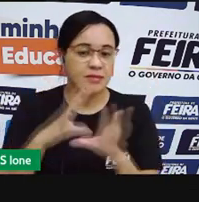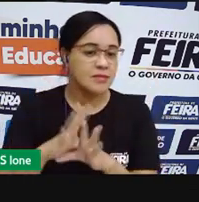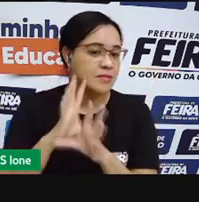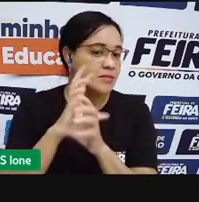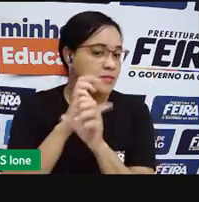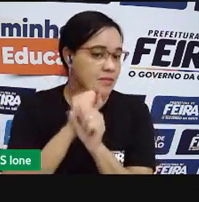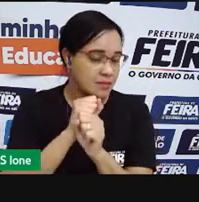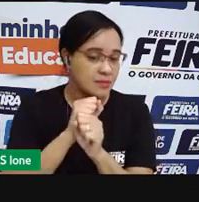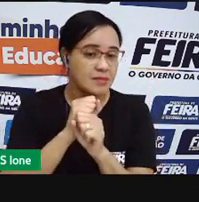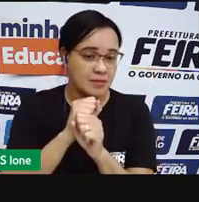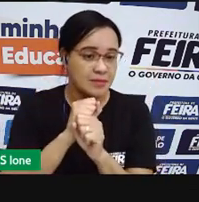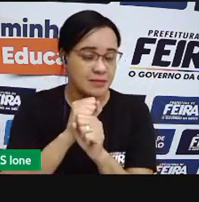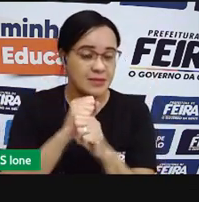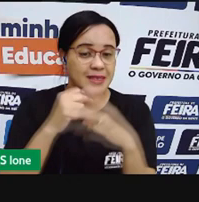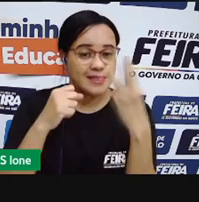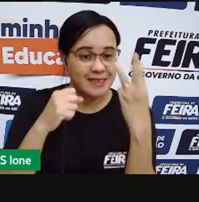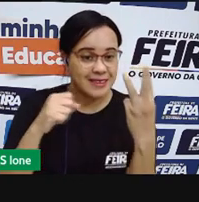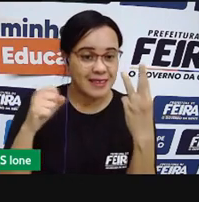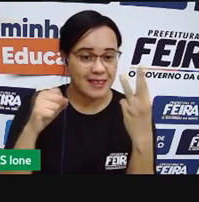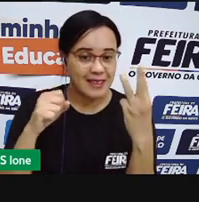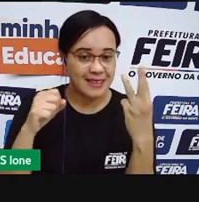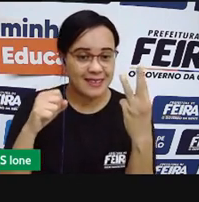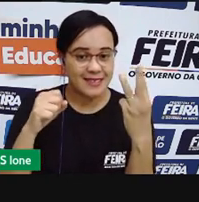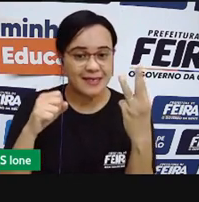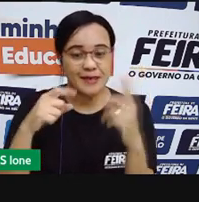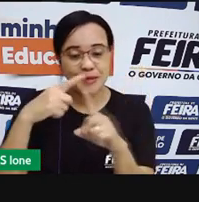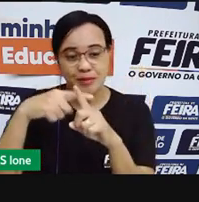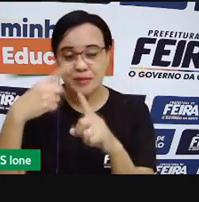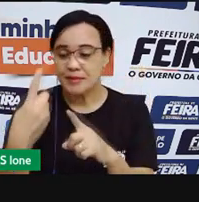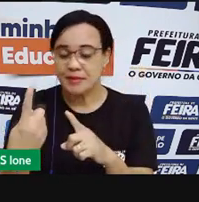tenho 3 balões aqui. Mais 1.